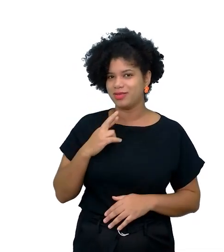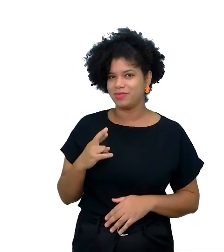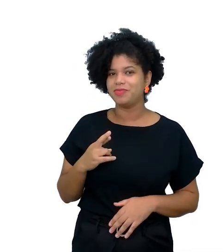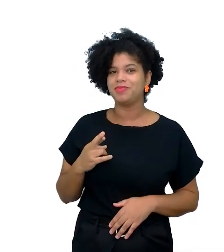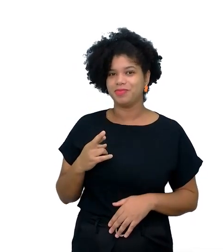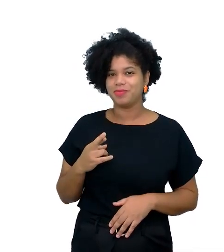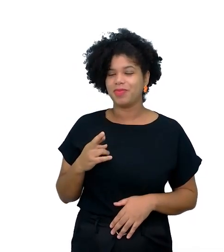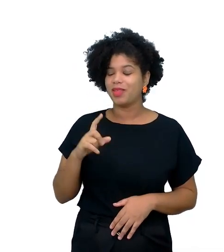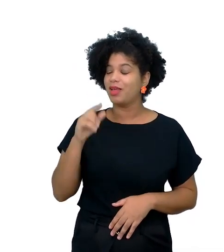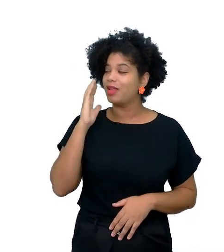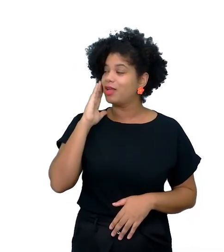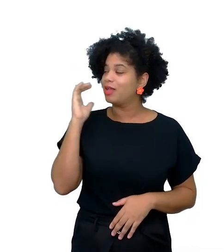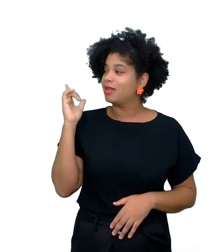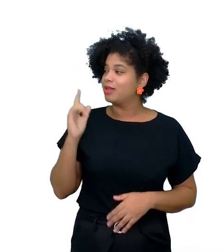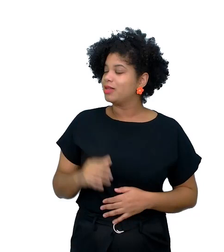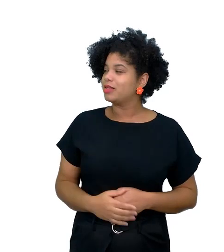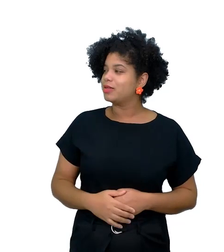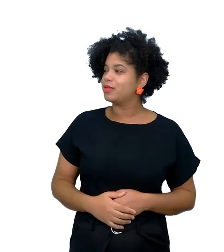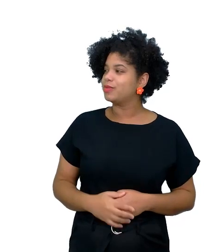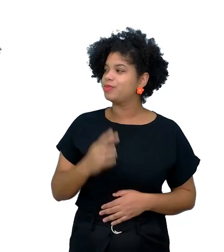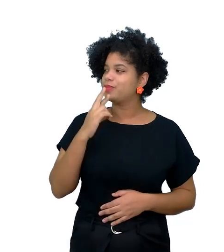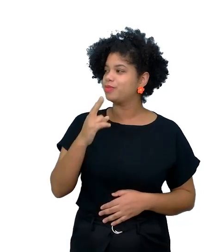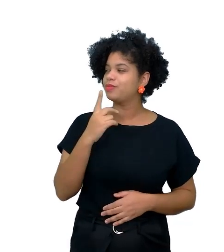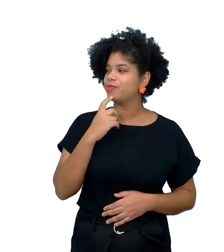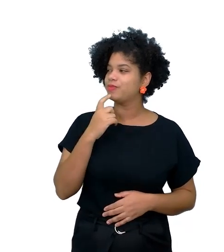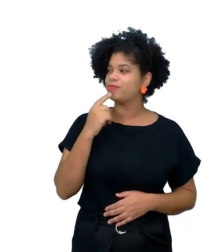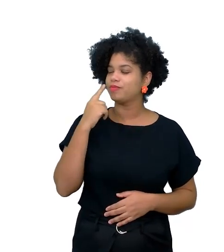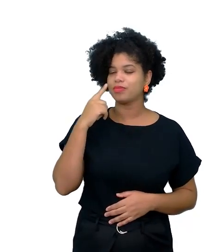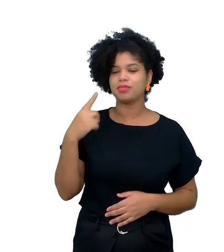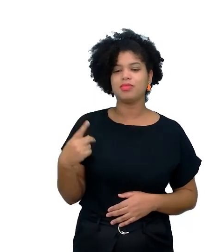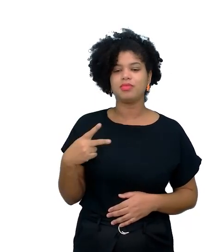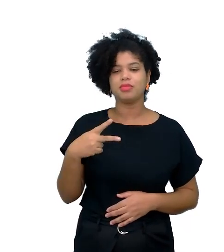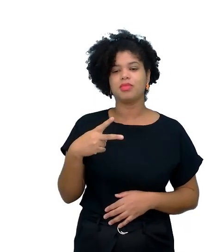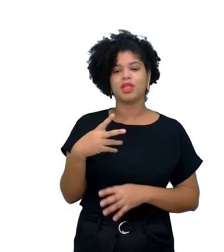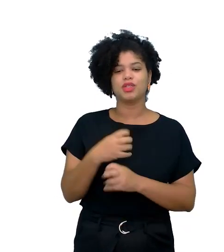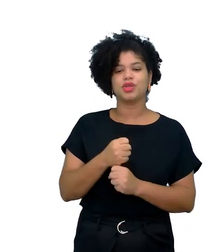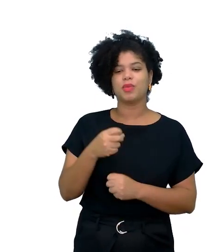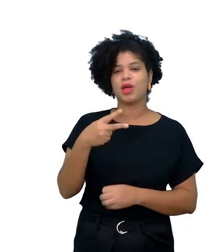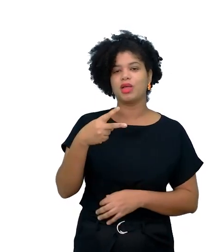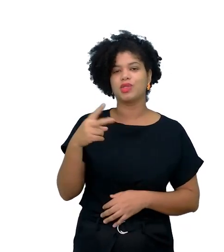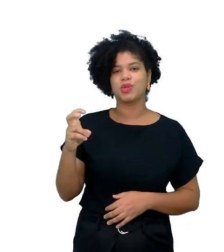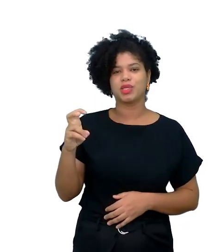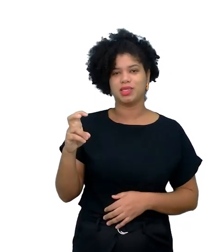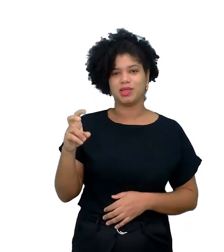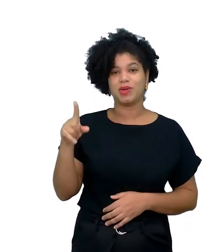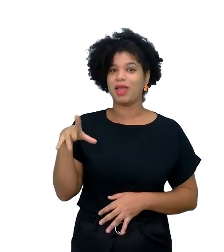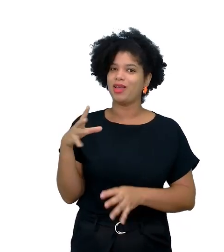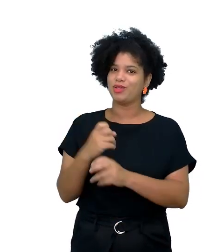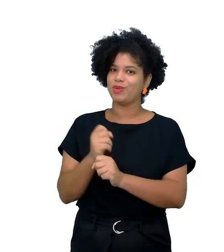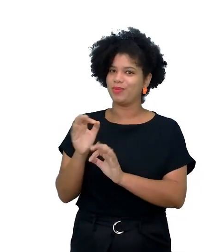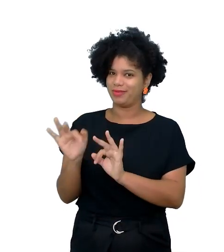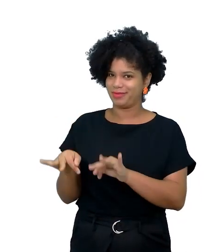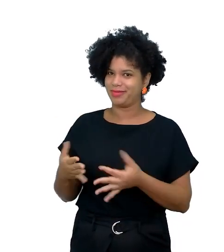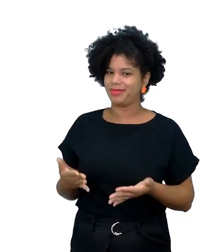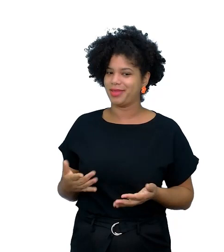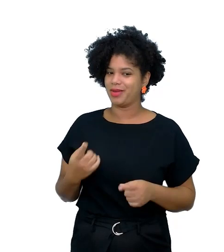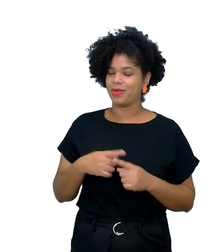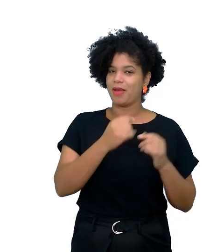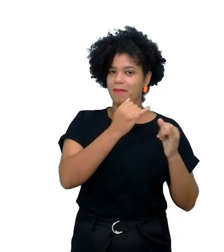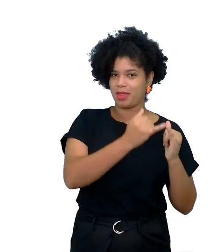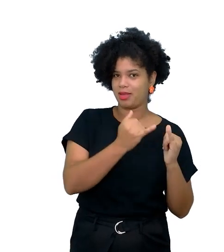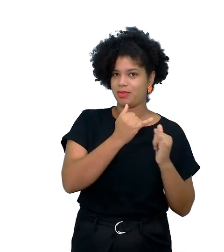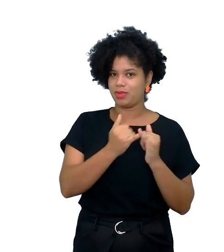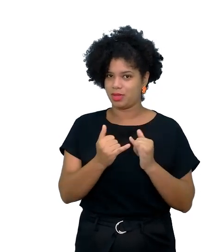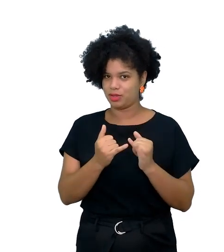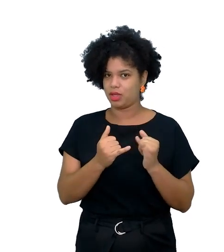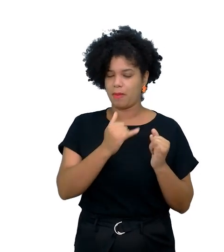saber quantas figurinhas tem os dois juntos. Então, as partes aqui eu preciso saber do todo, né? Porque foram colocadas partes. Então,